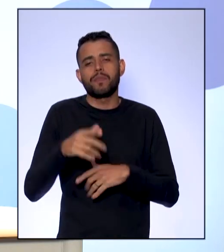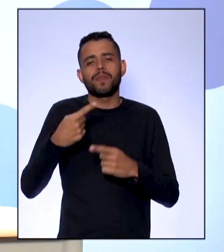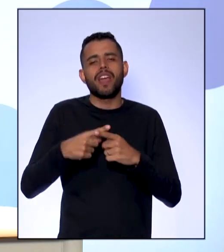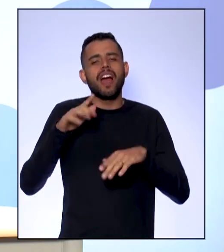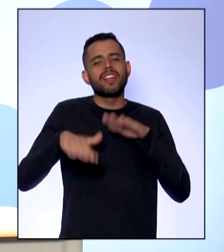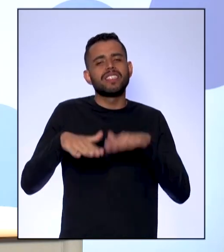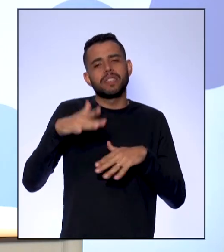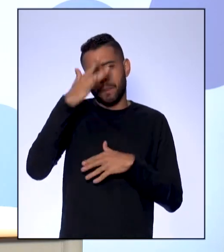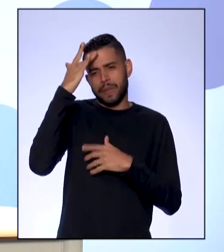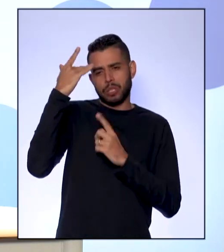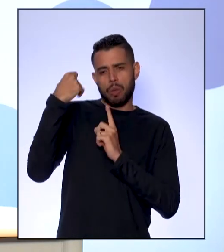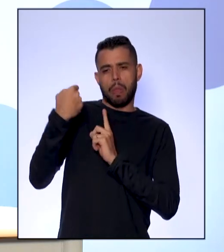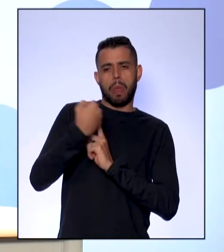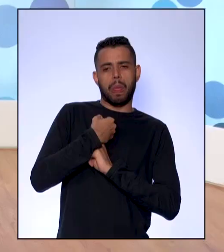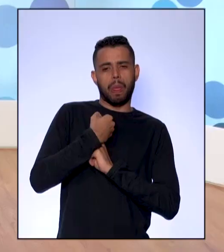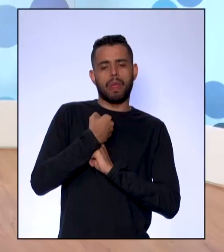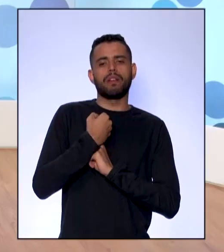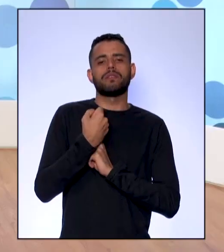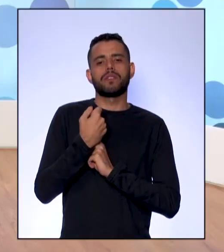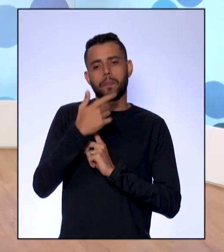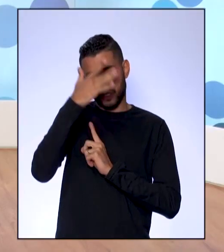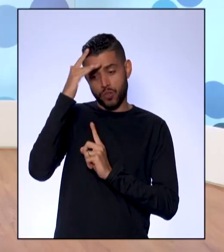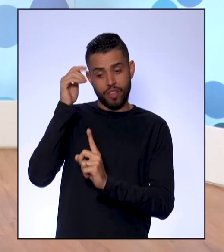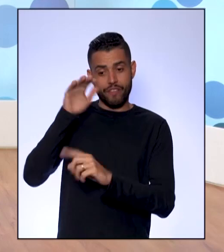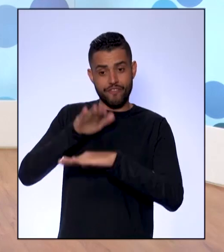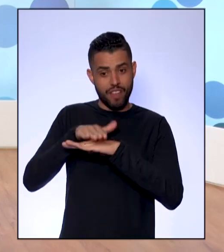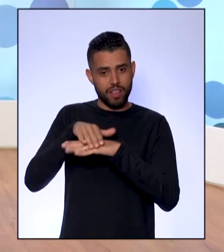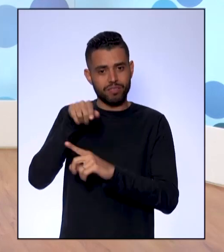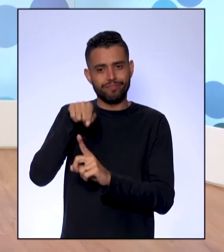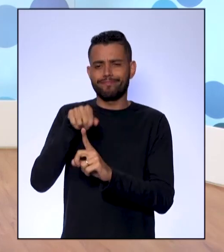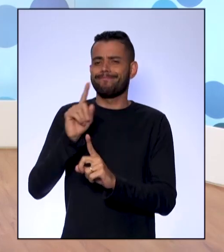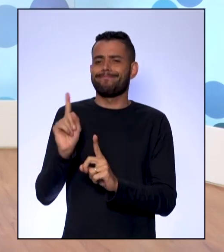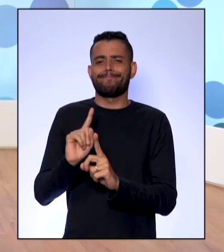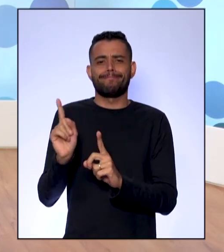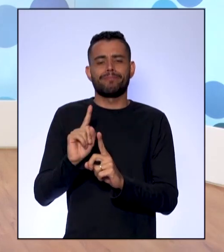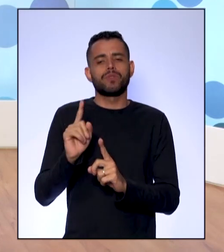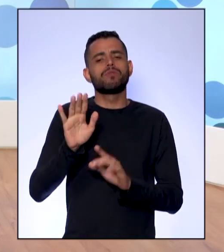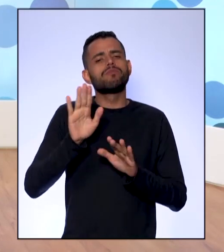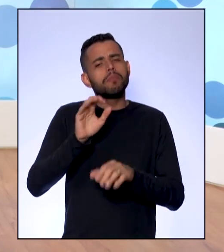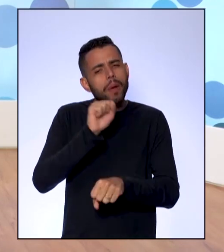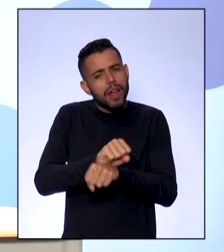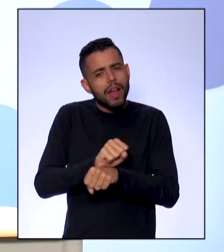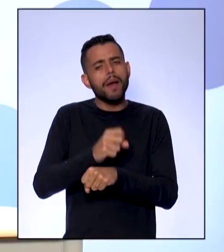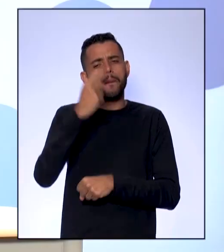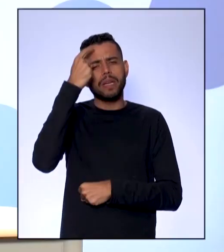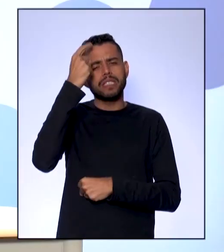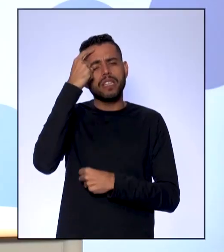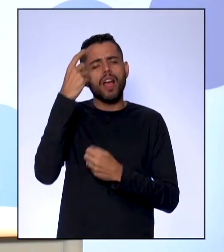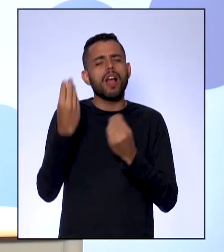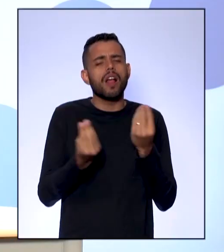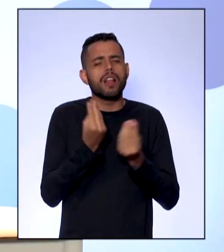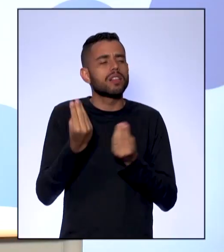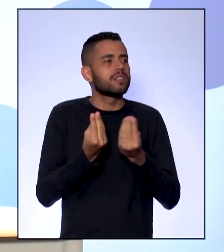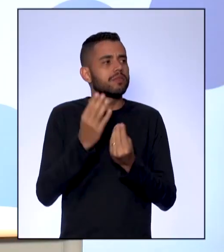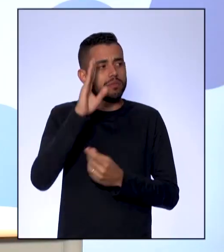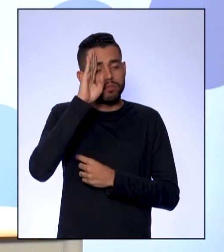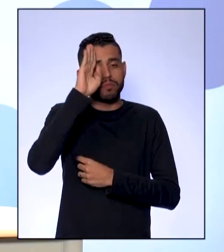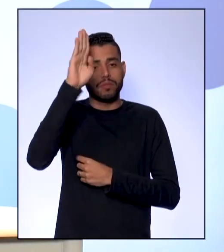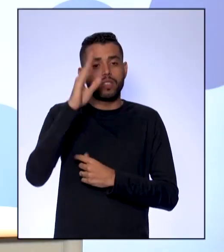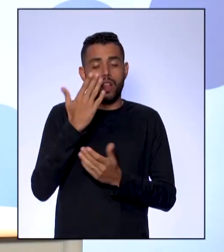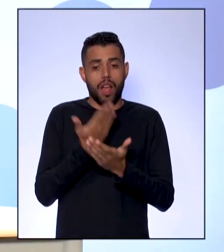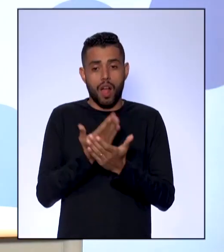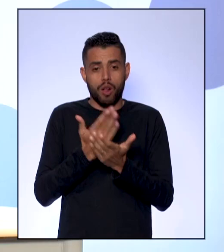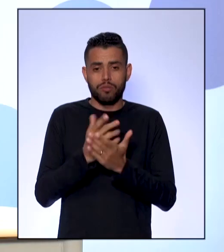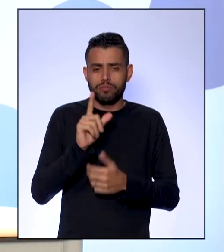a paulada, né? Quem faz, não. Então, vamos parar, vamos pensar, vamos analisar. E, principalmente, depois dessa aula, as